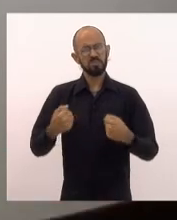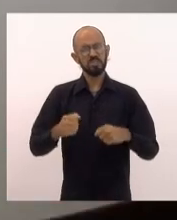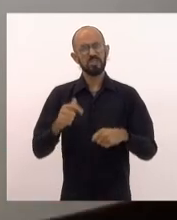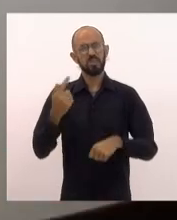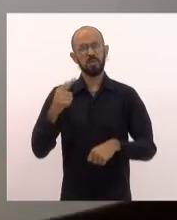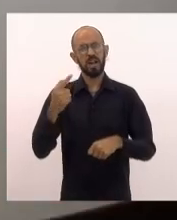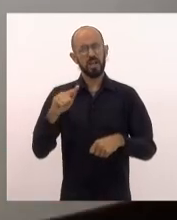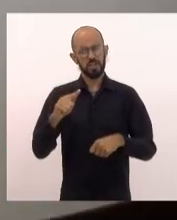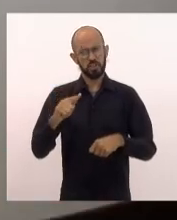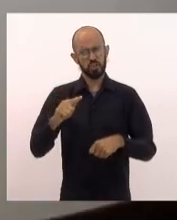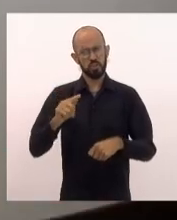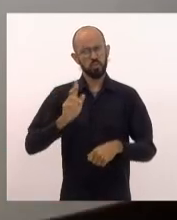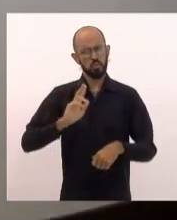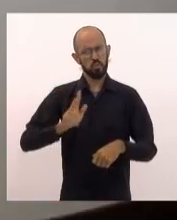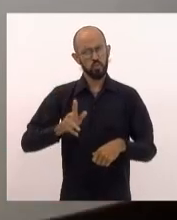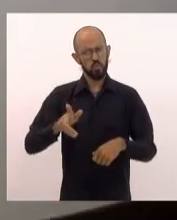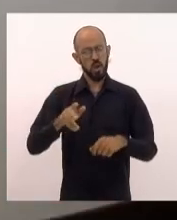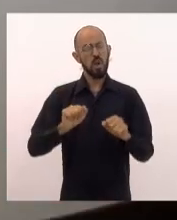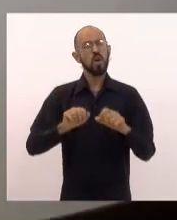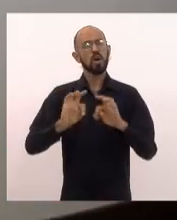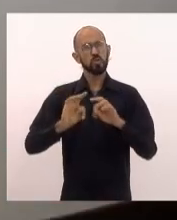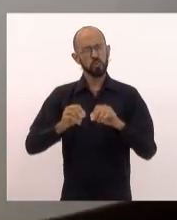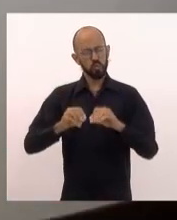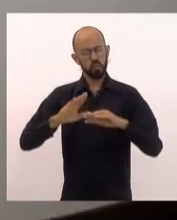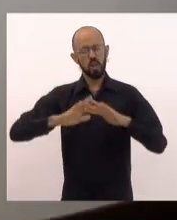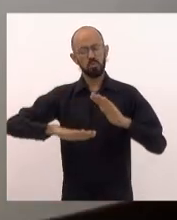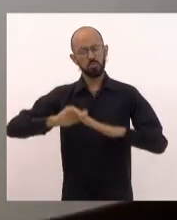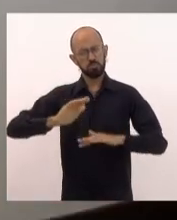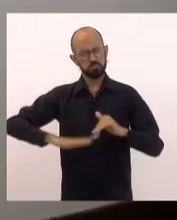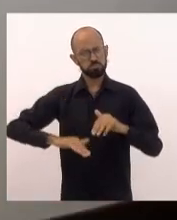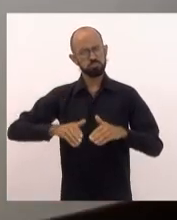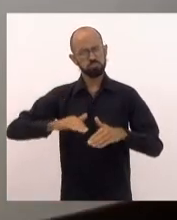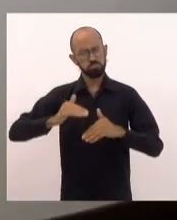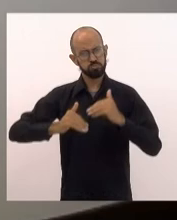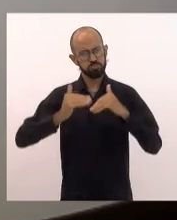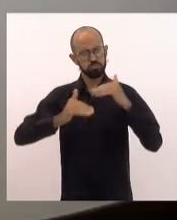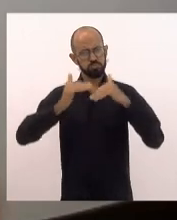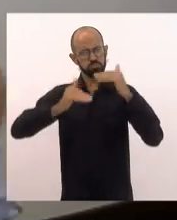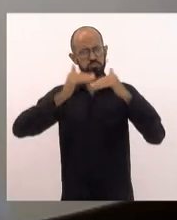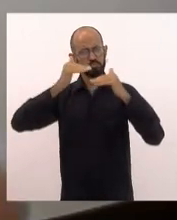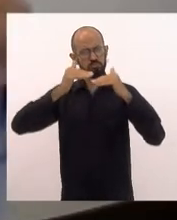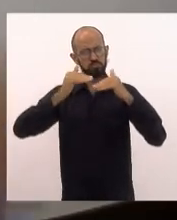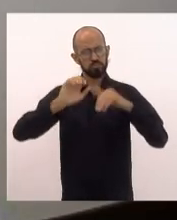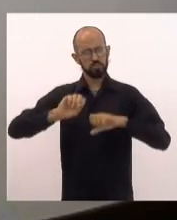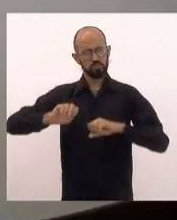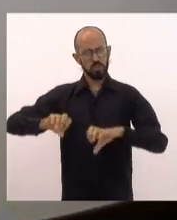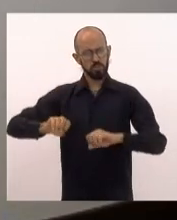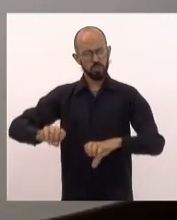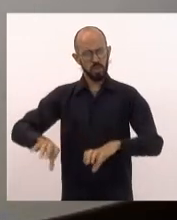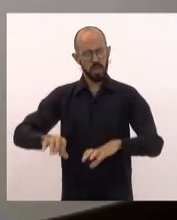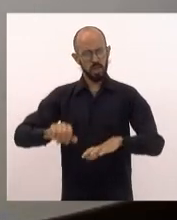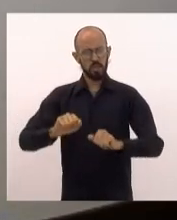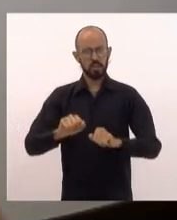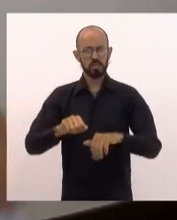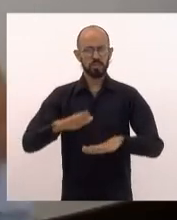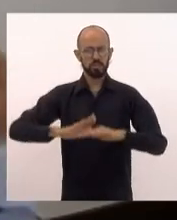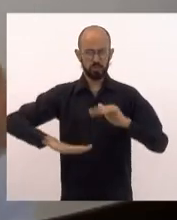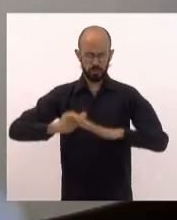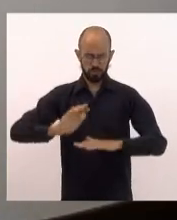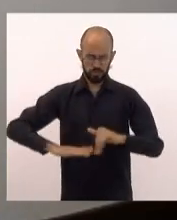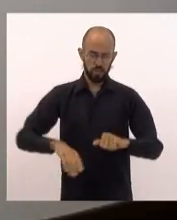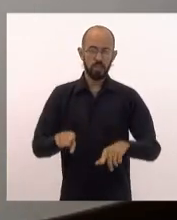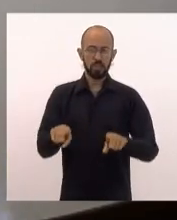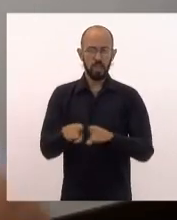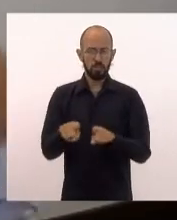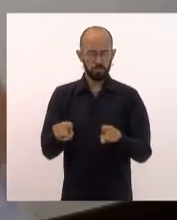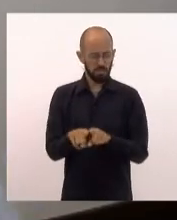garantir o que prevê o plano de cargos, carreiras e salários dos profissionais de educação, inclusive as progressões